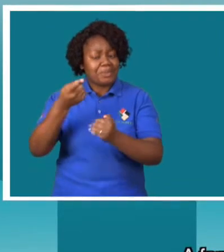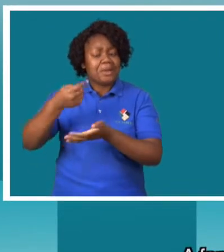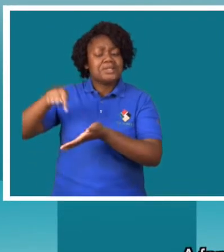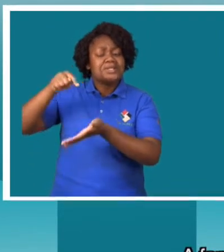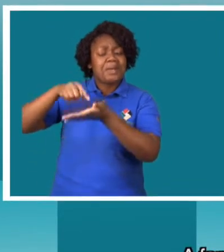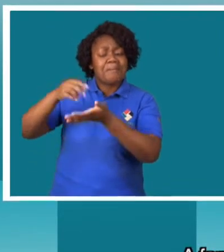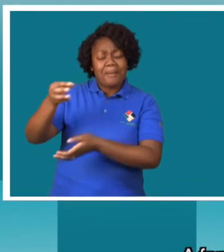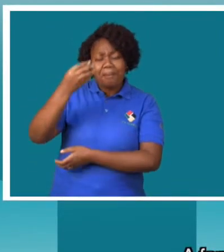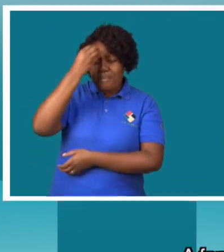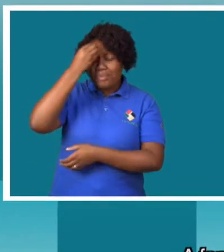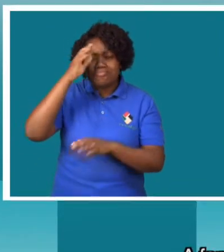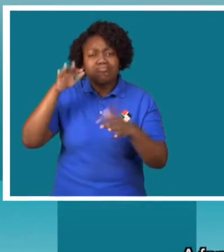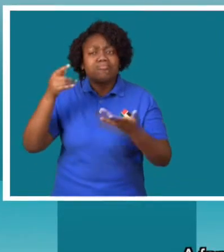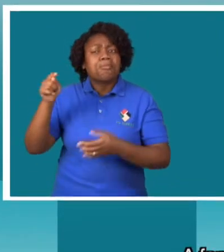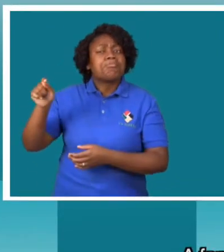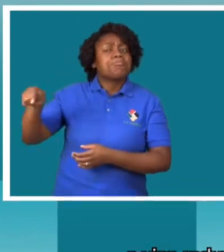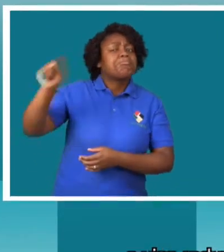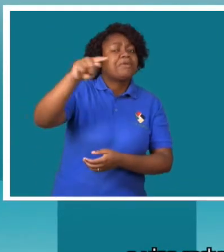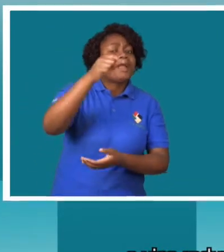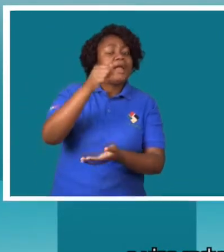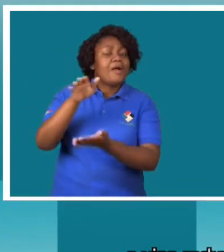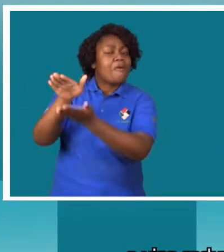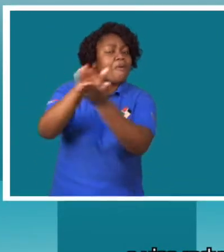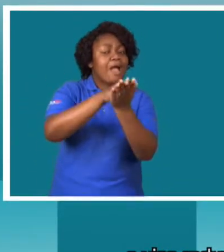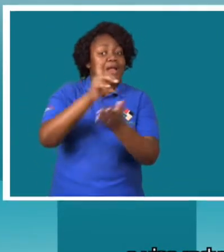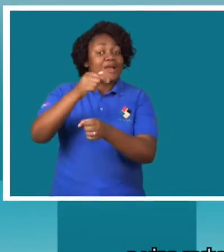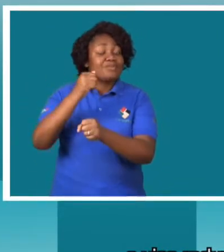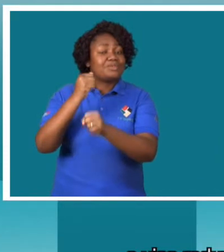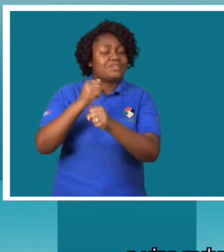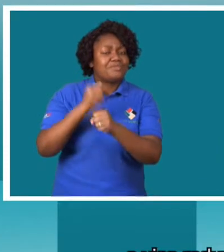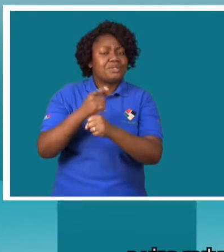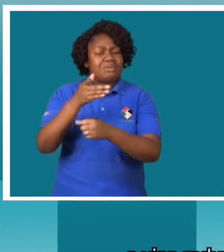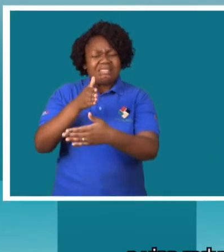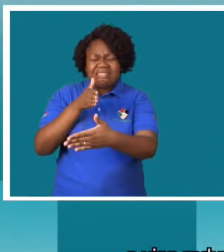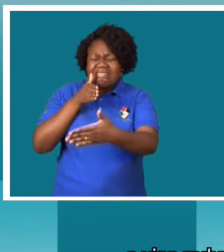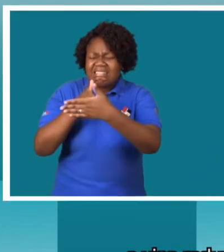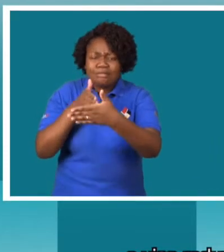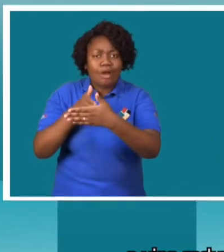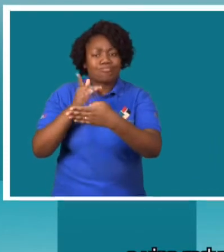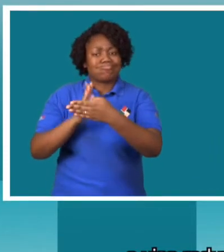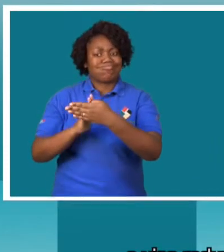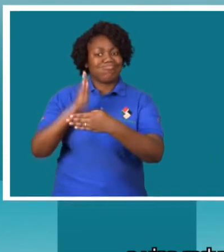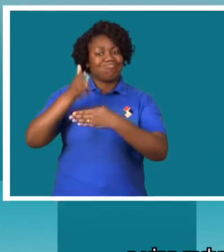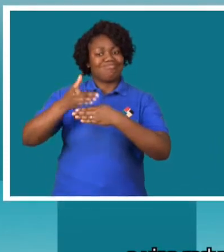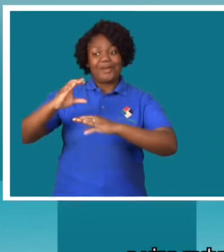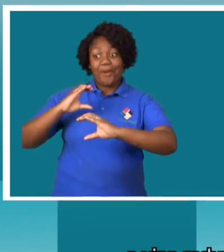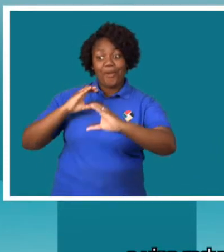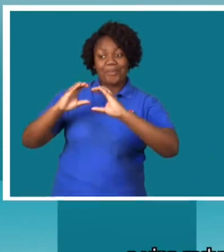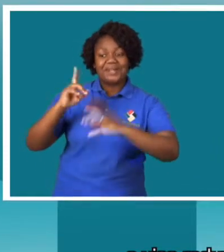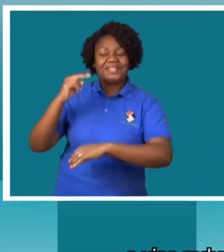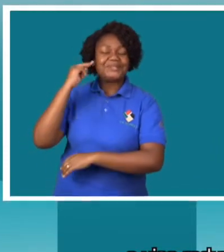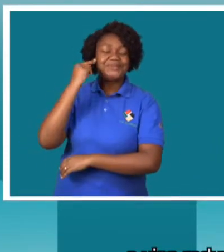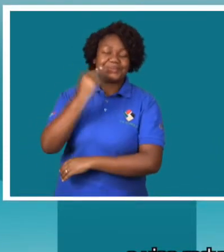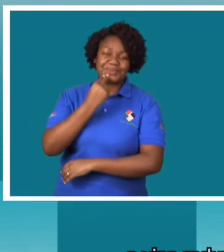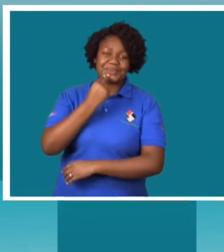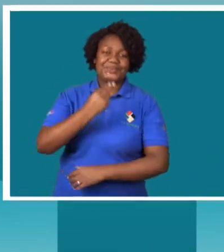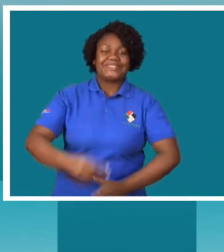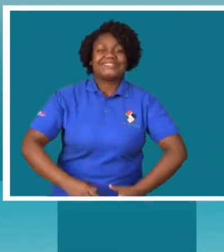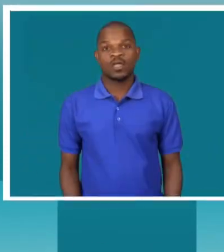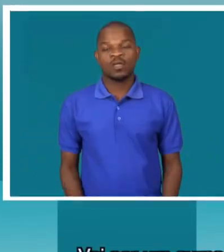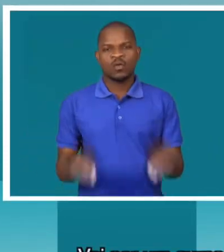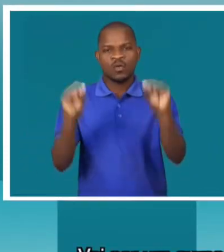Especial Nº 1, na cidade de Maputo, e visa reduzir as barreiras de comunicação entre surdos e servidores